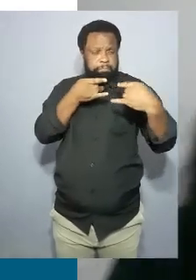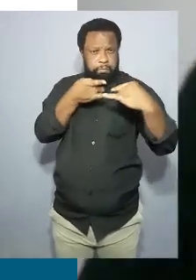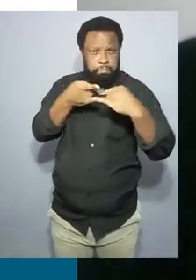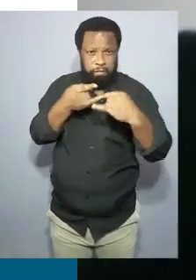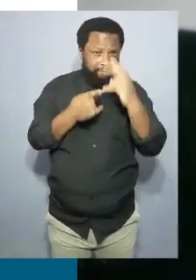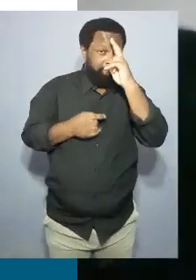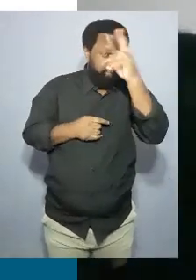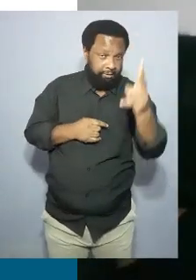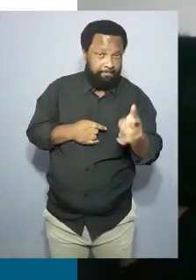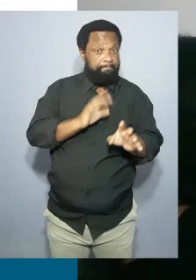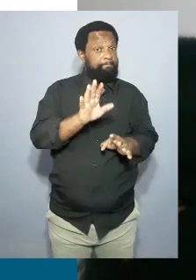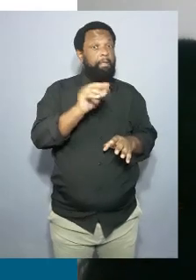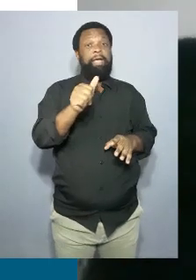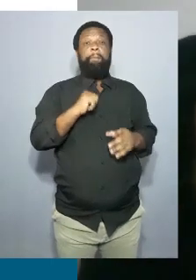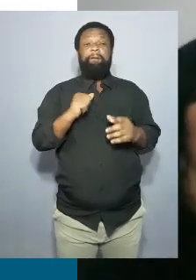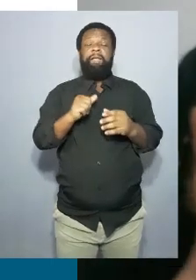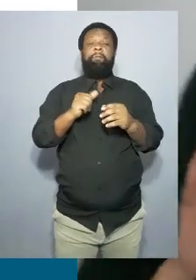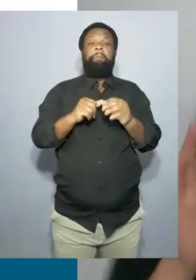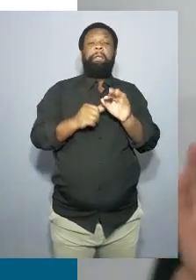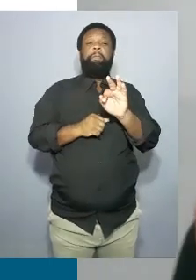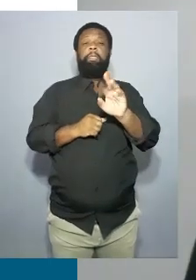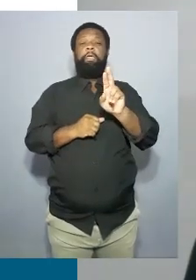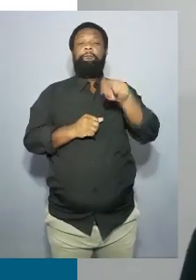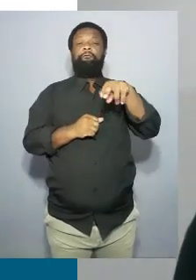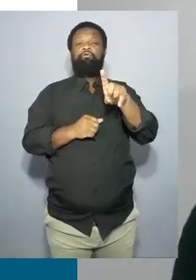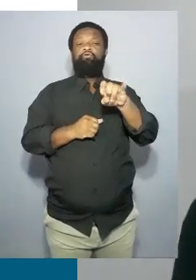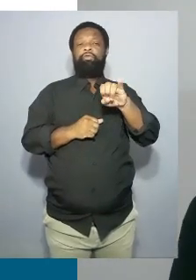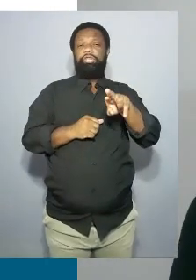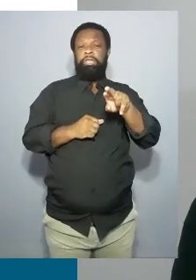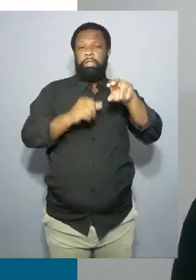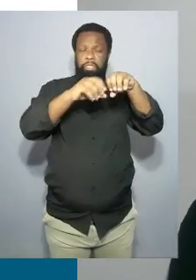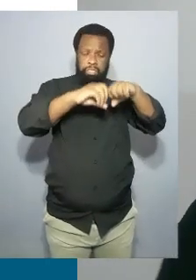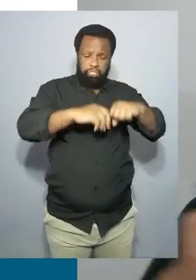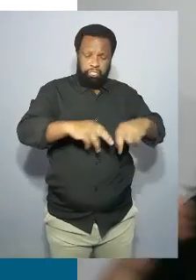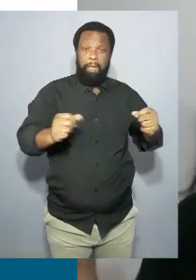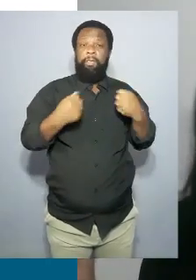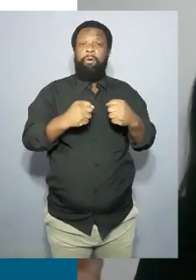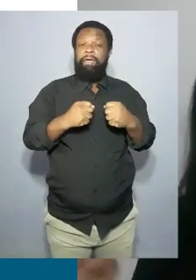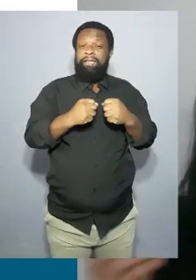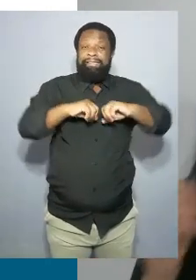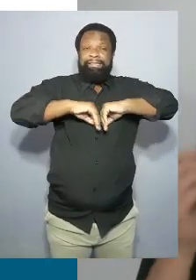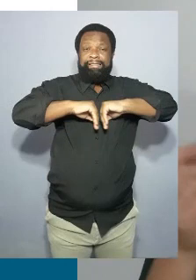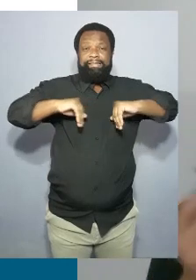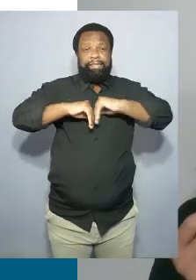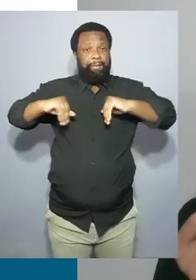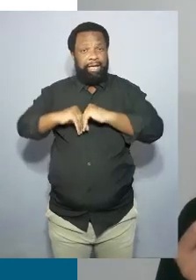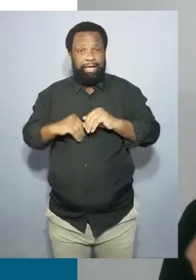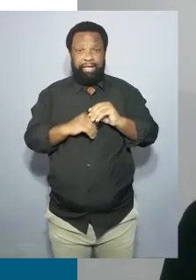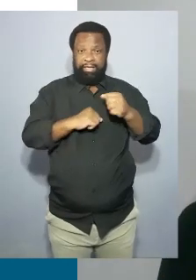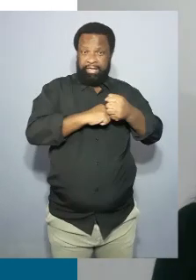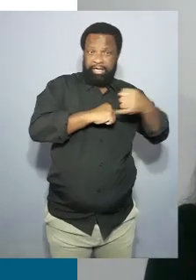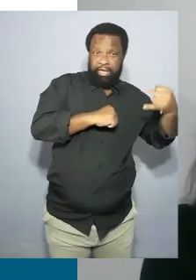bem? Para que a gente possa fundir esse retículo, a gente precisa separar os íons. A